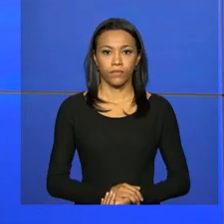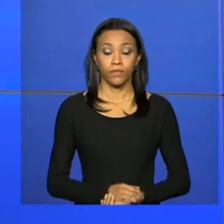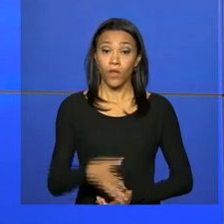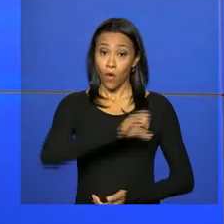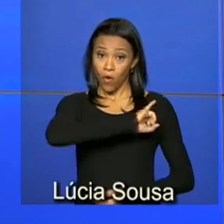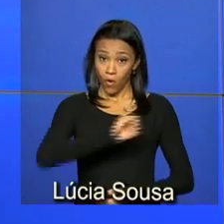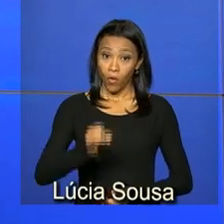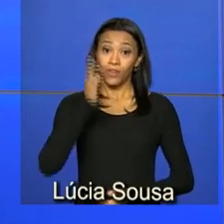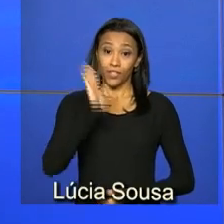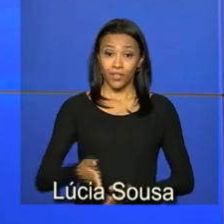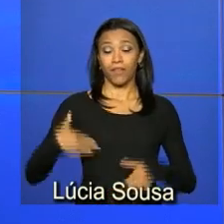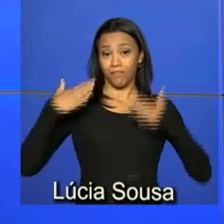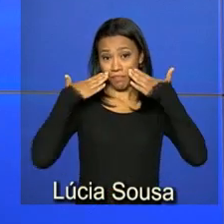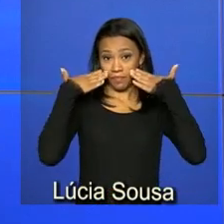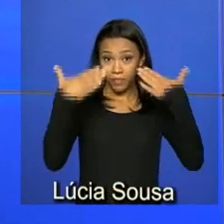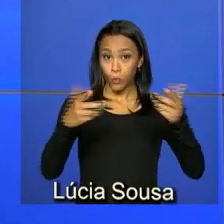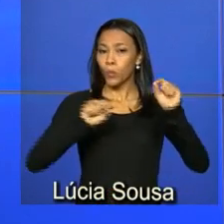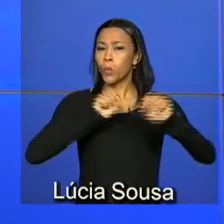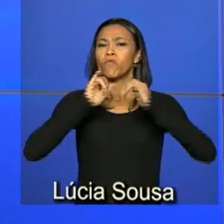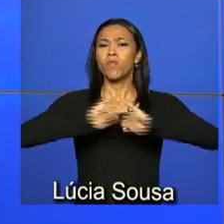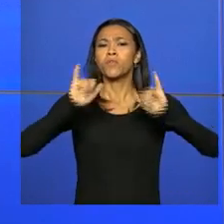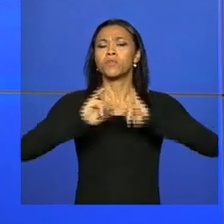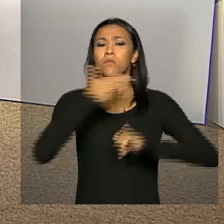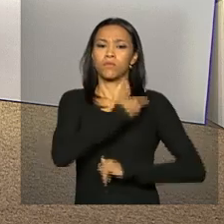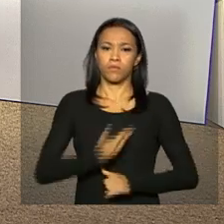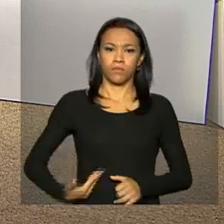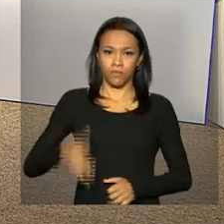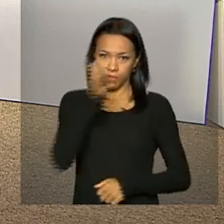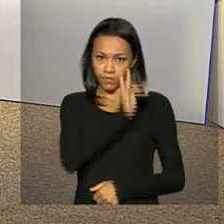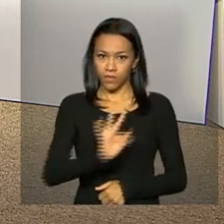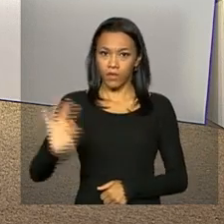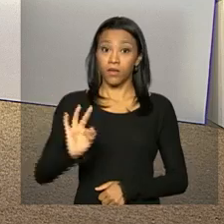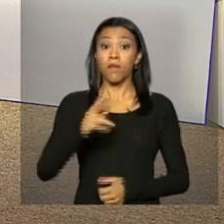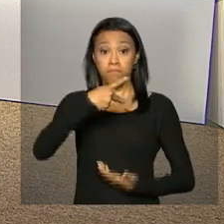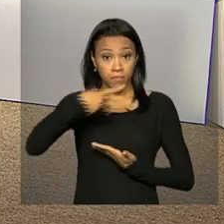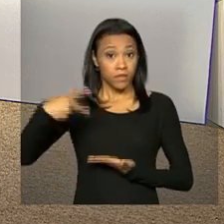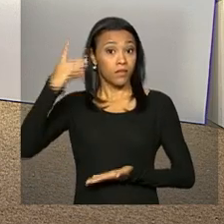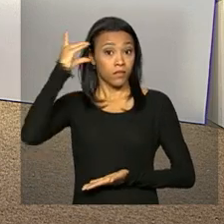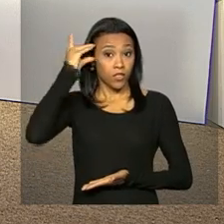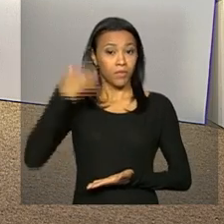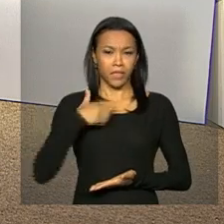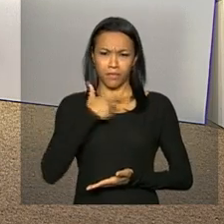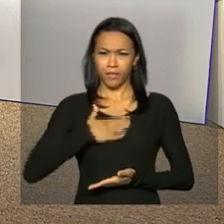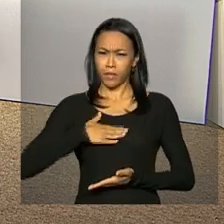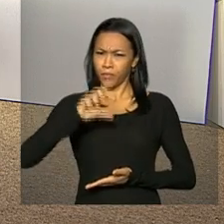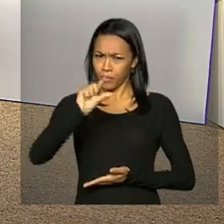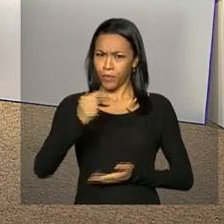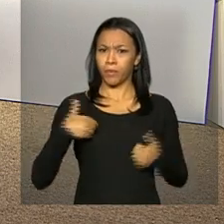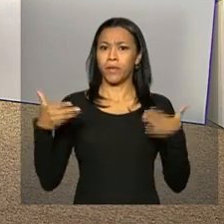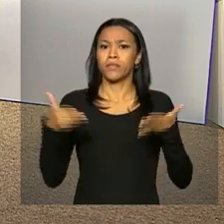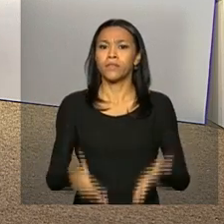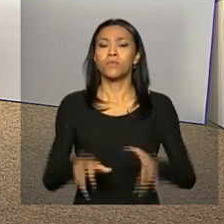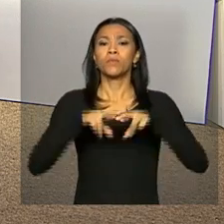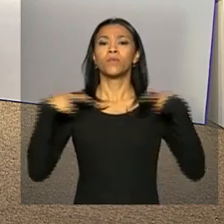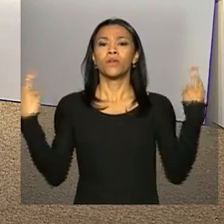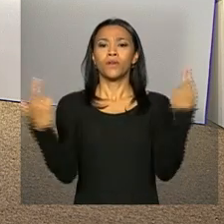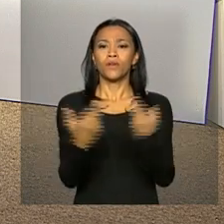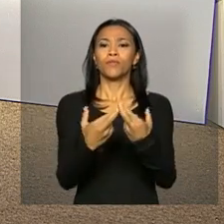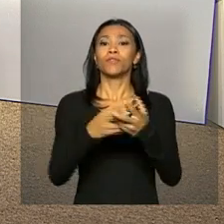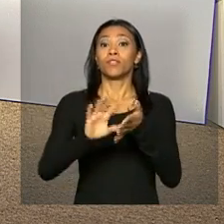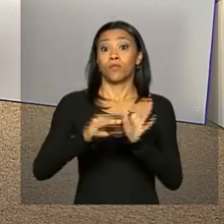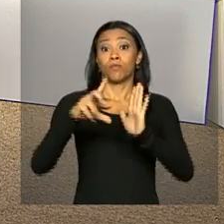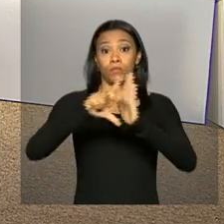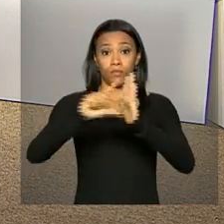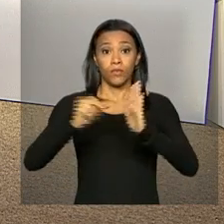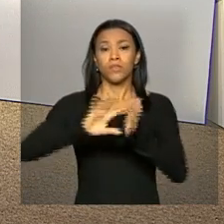Olá, estamos no ar com as notícias do governo federal. A presidenta Dilma Rousseff participa logo mais no Palácio do Planalto da cerimônia de